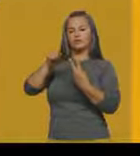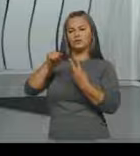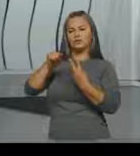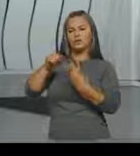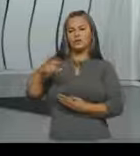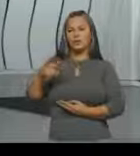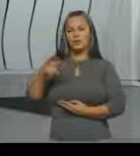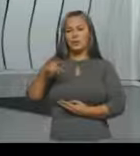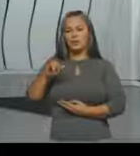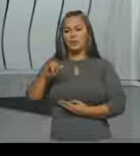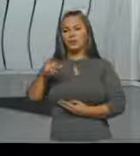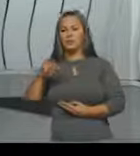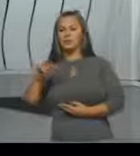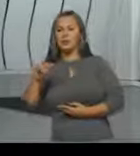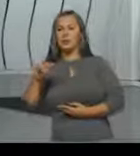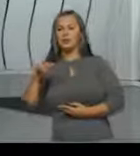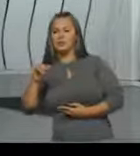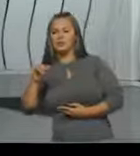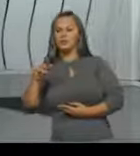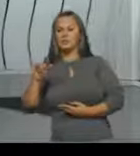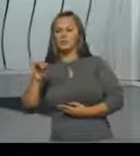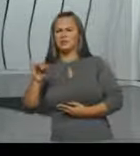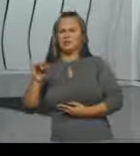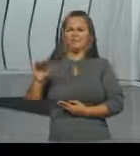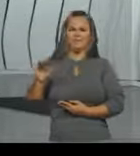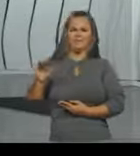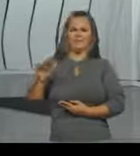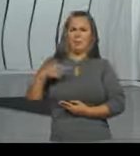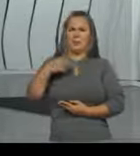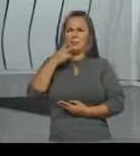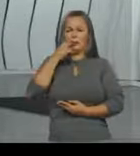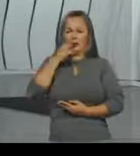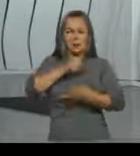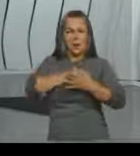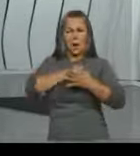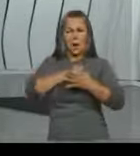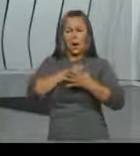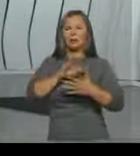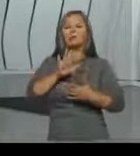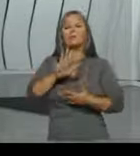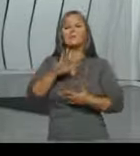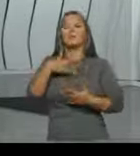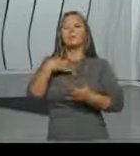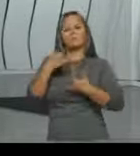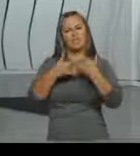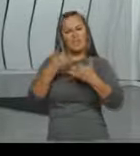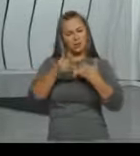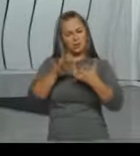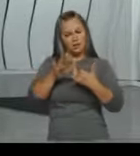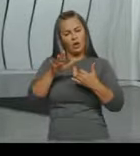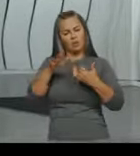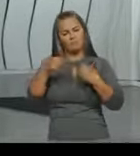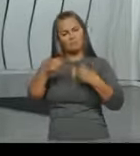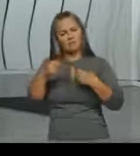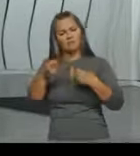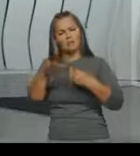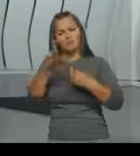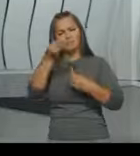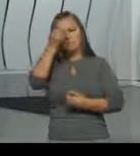Pi, pi, pi, pi, pi, pi, pi, pi. Opa, o coração tá batendo, tá bom, beleza? Tá tranquilo, né? Tá fácil